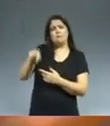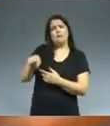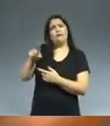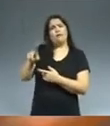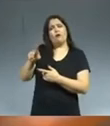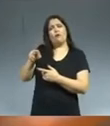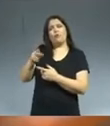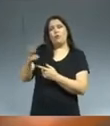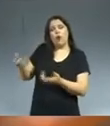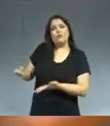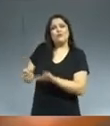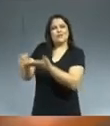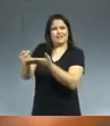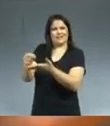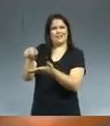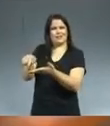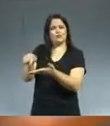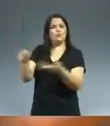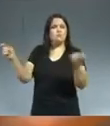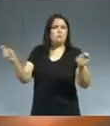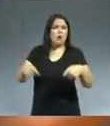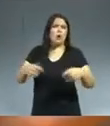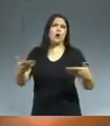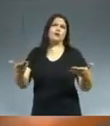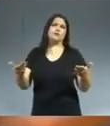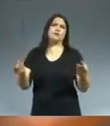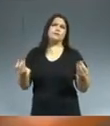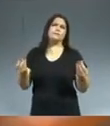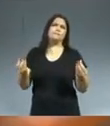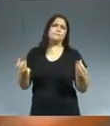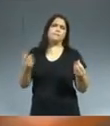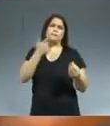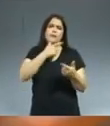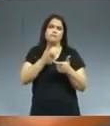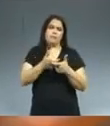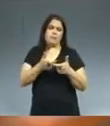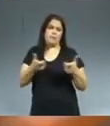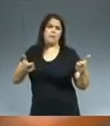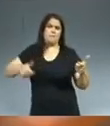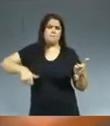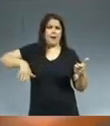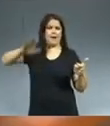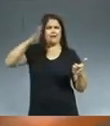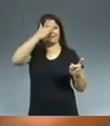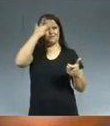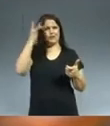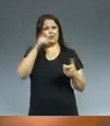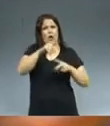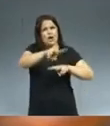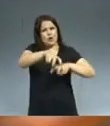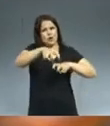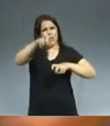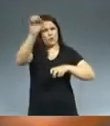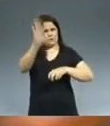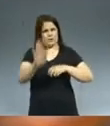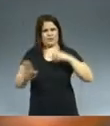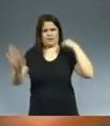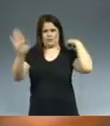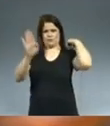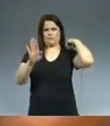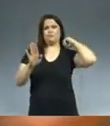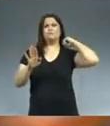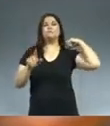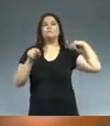como sendo uma ferramenta a que pudesse a aumentar o nível de atendimento desses agricultores no país